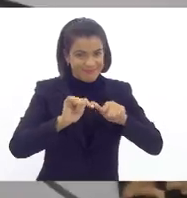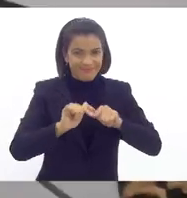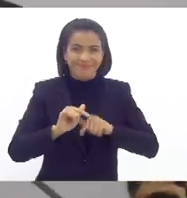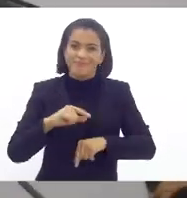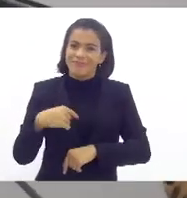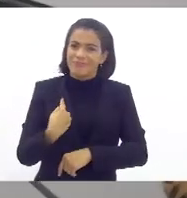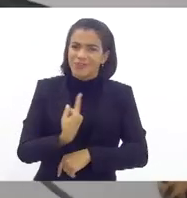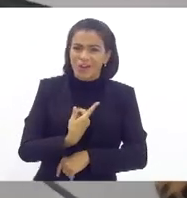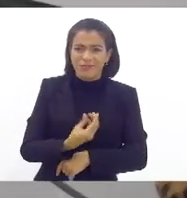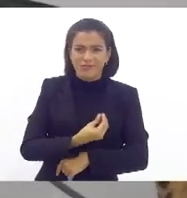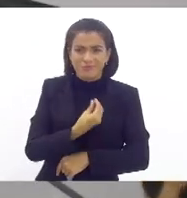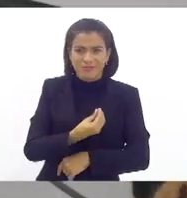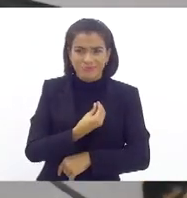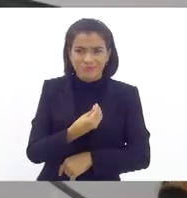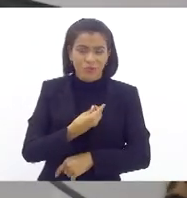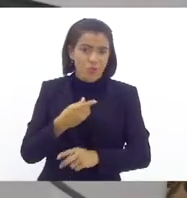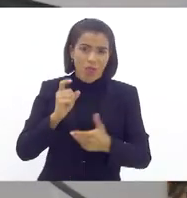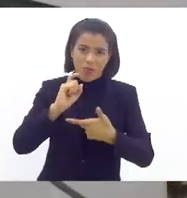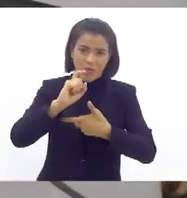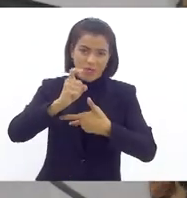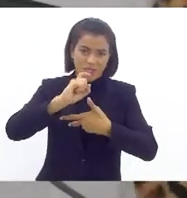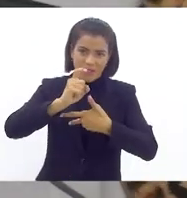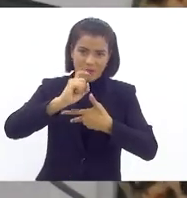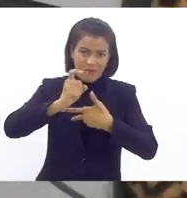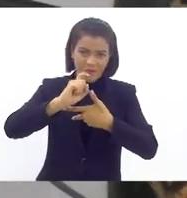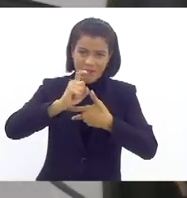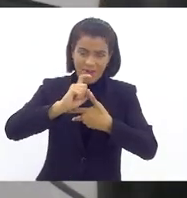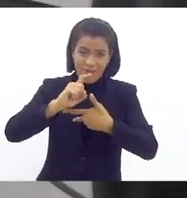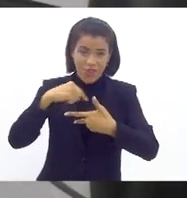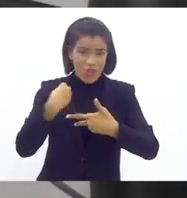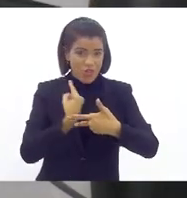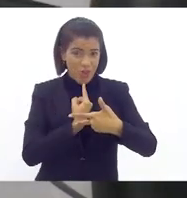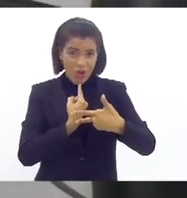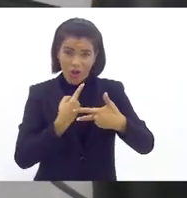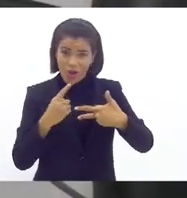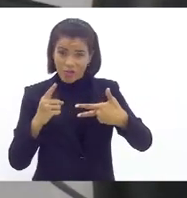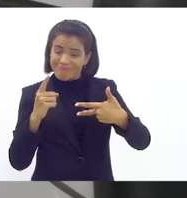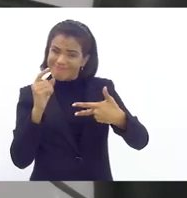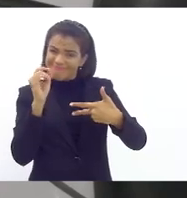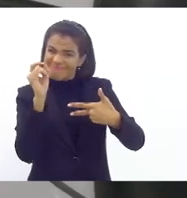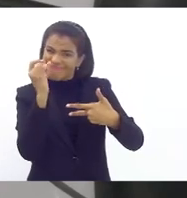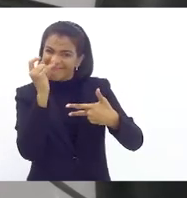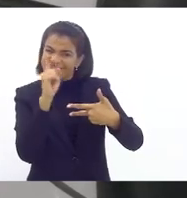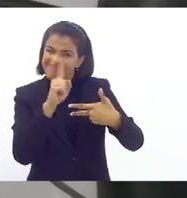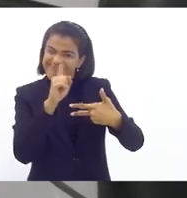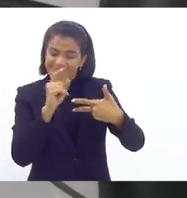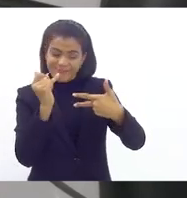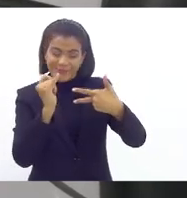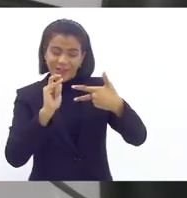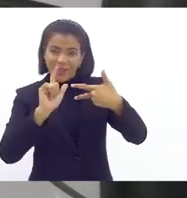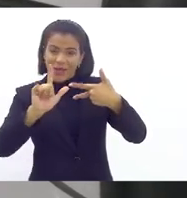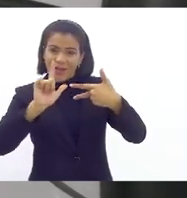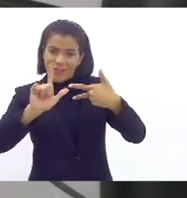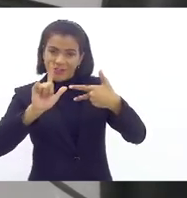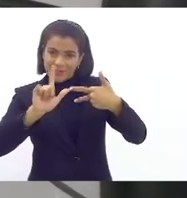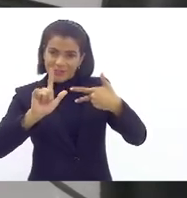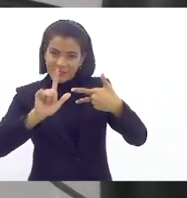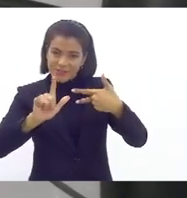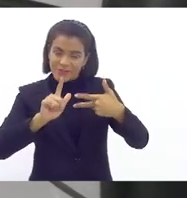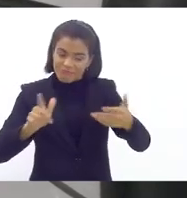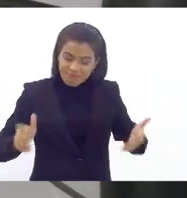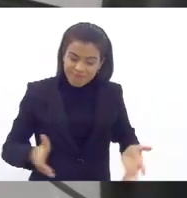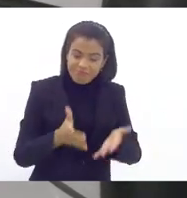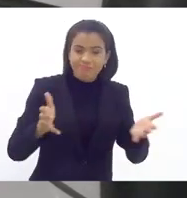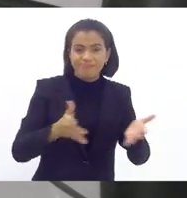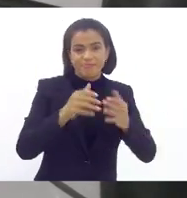nós não estamos aqui, nós não somos do Executivo. Nós estamos aqui, como parte do Legislativo, como impulsionadores da luta. Então, todas as